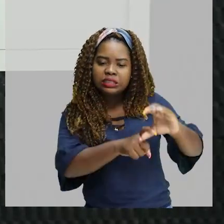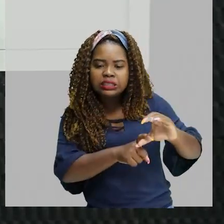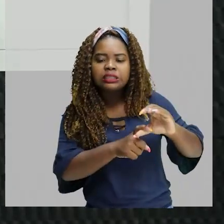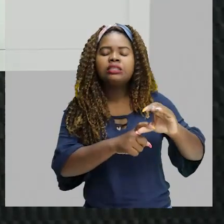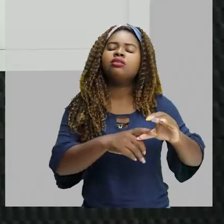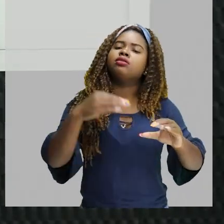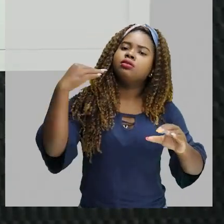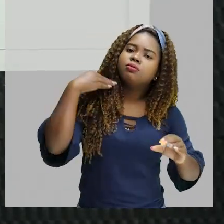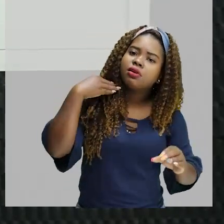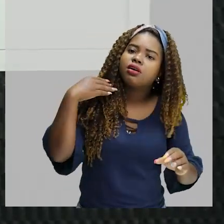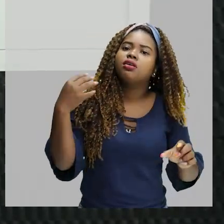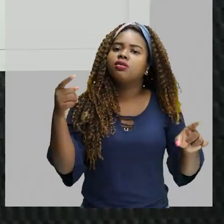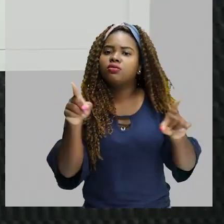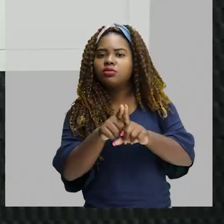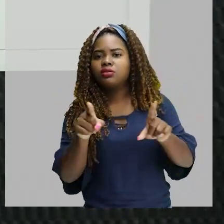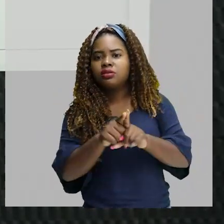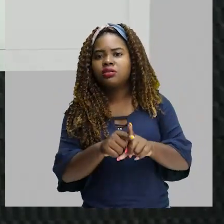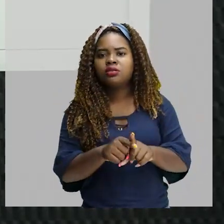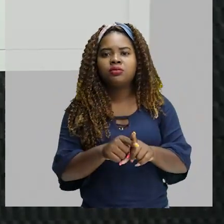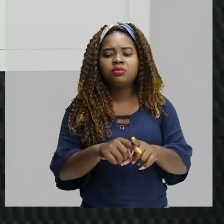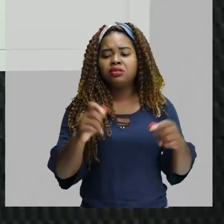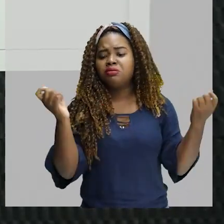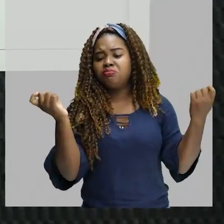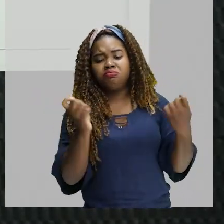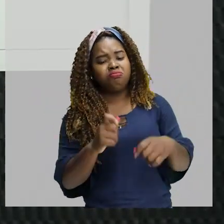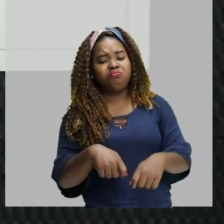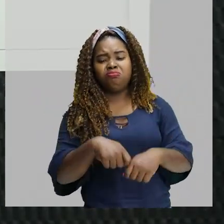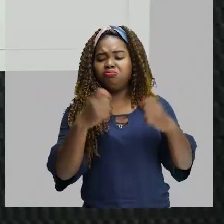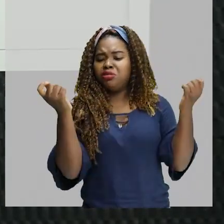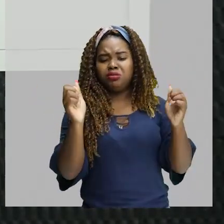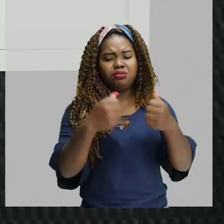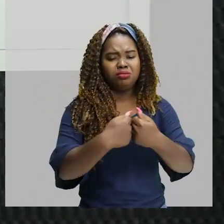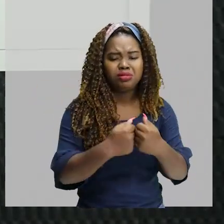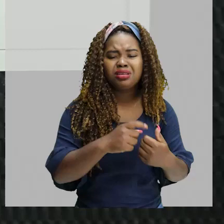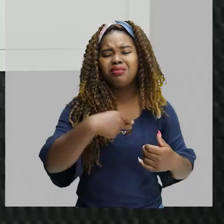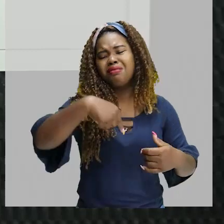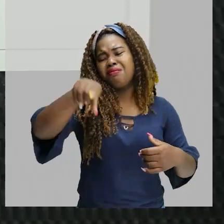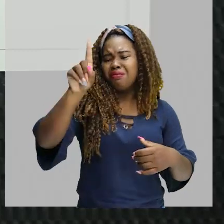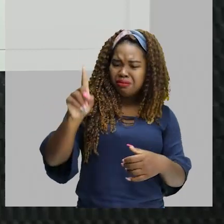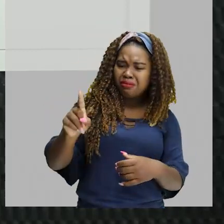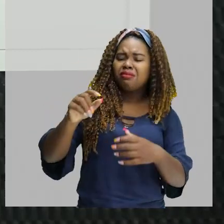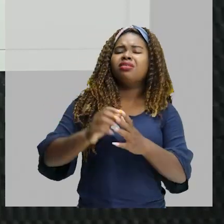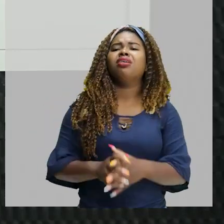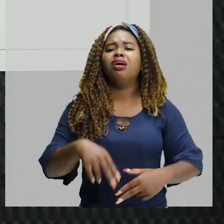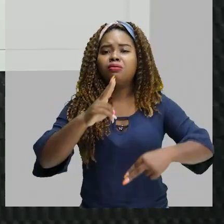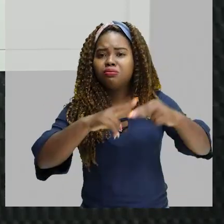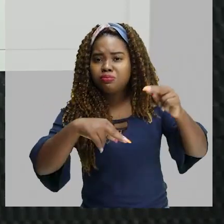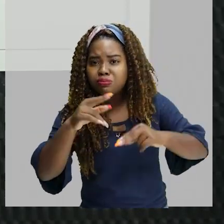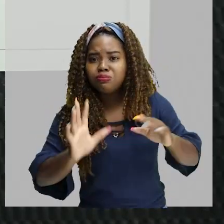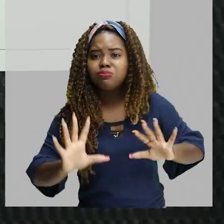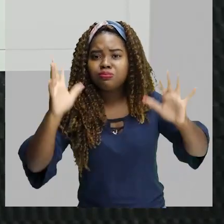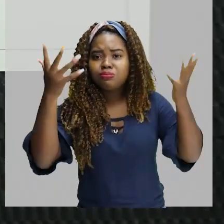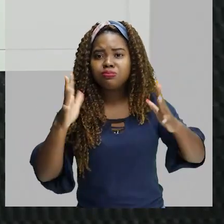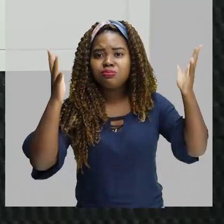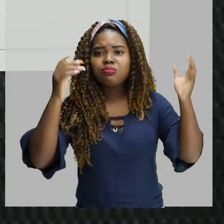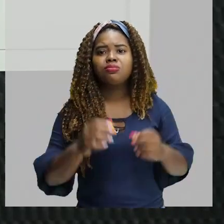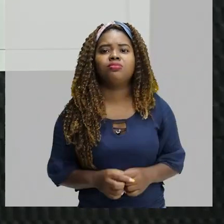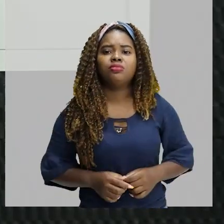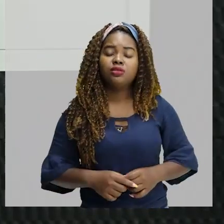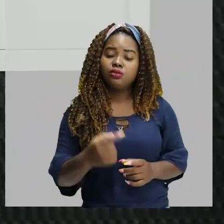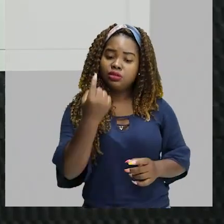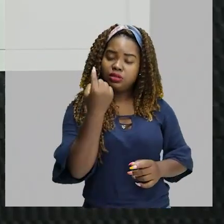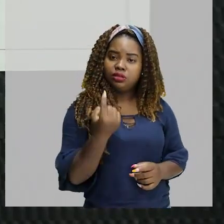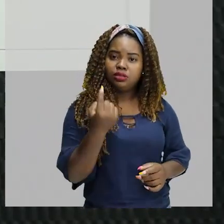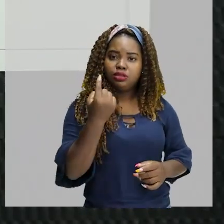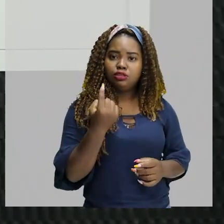que não consegue pegar ônibus porque tem greve, que faz isso e aquilo, que vai à festa junina, que passa por Covid. Só existe um